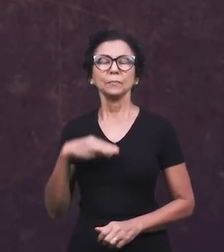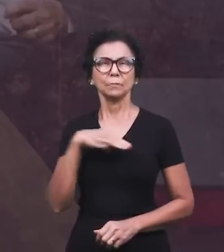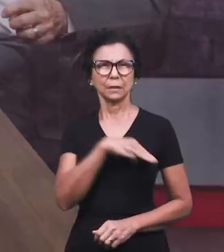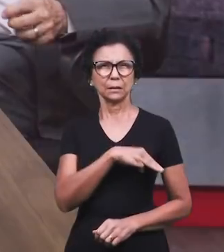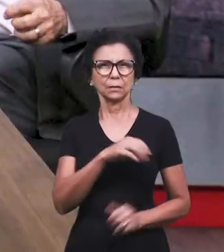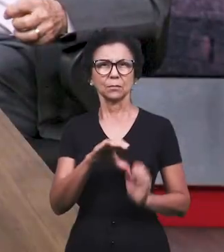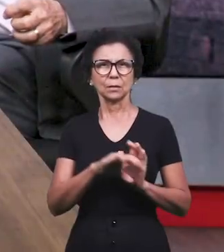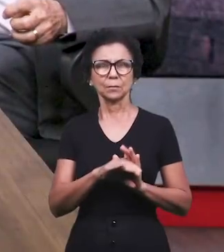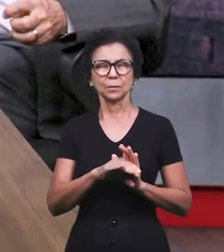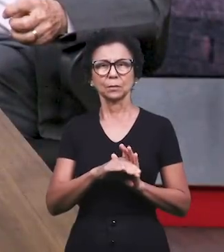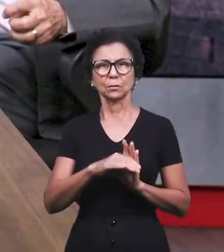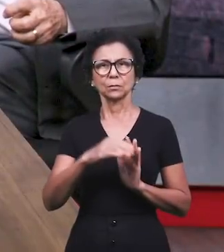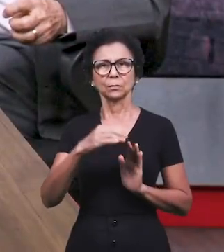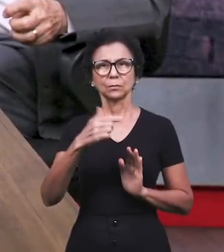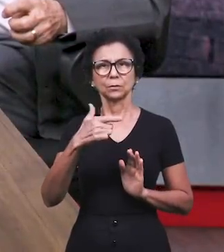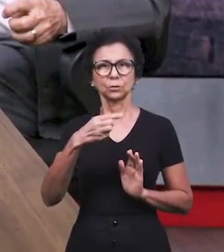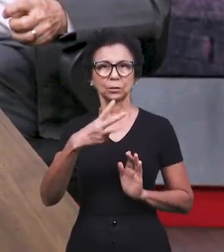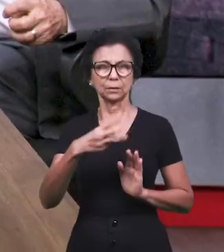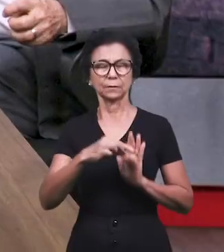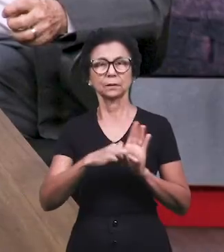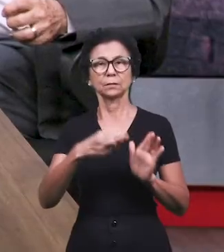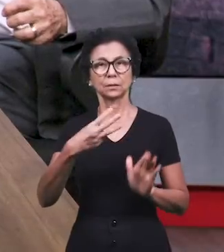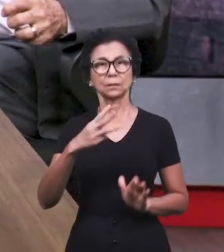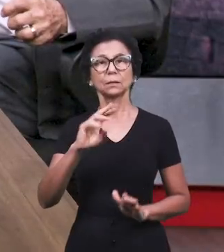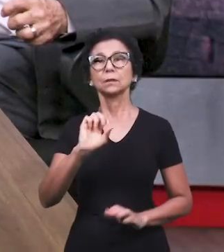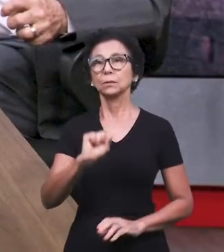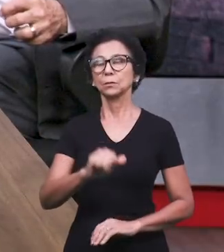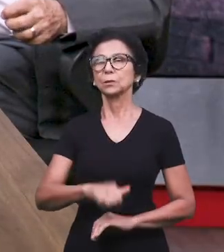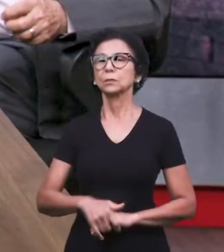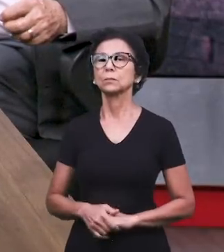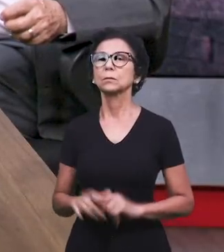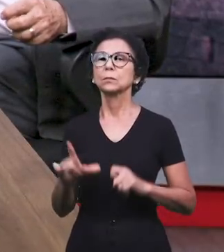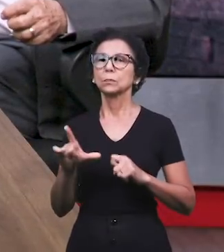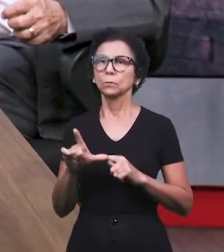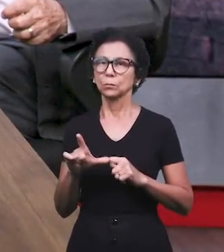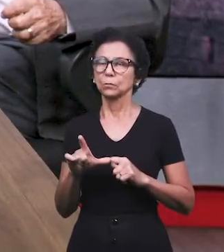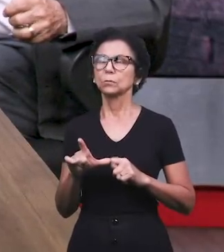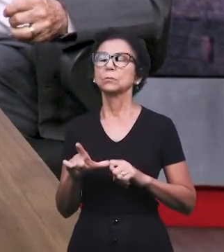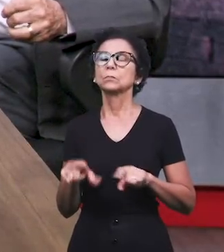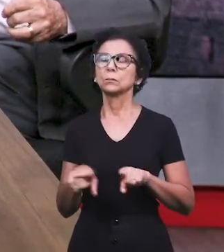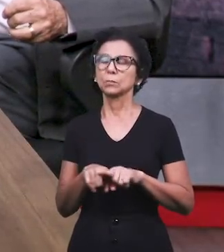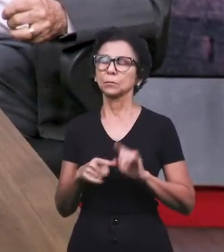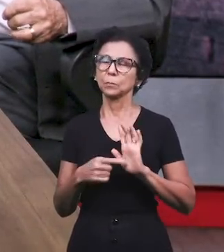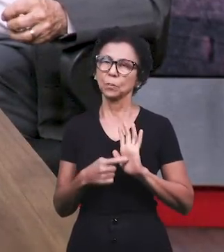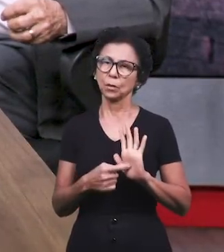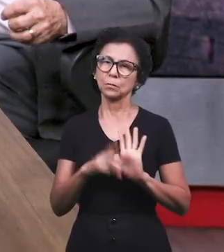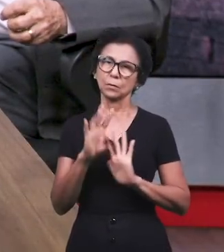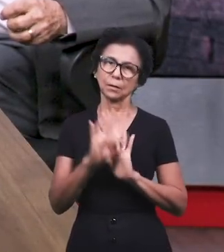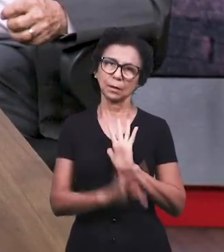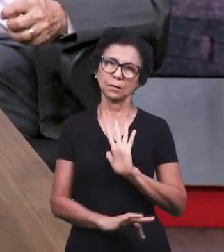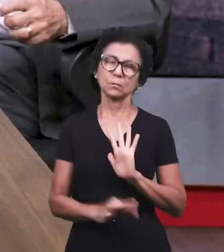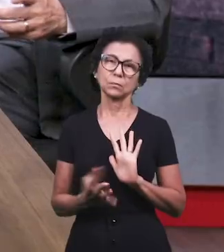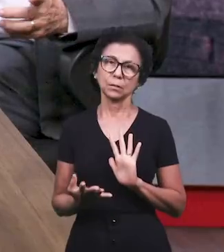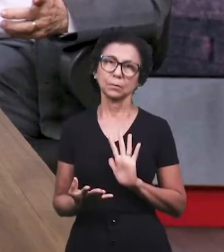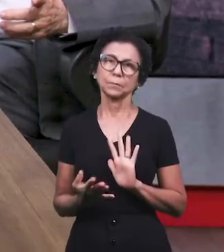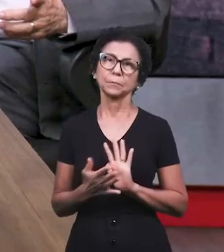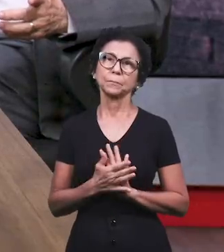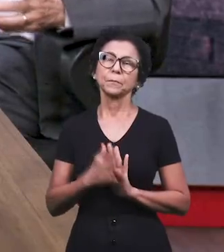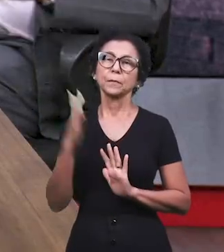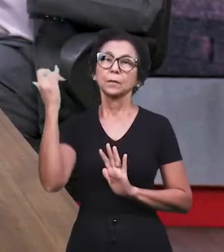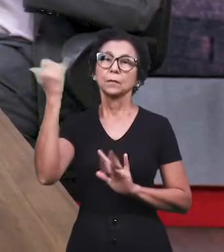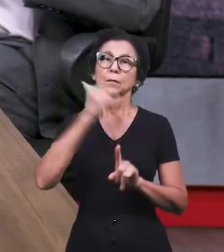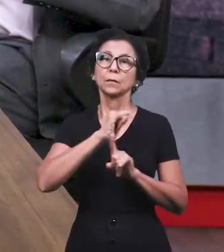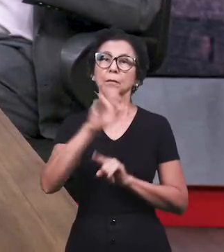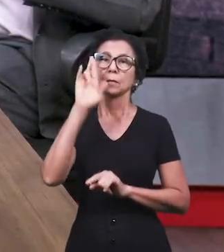Mateus 23, 38, já lembro isso aí. Isso. E Lucas também 13, 35, repete o texto. Então é interessante, que é a profecia de Jesus, né?